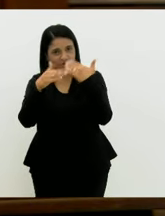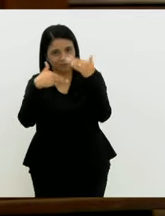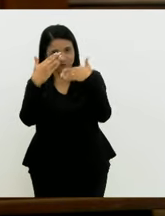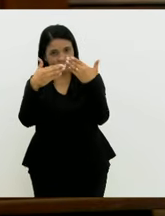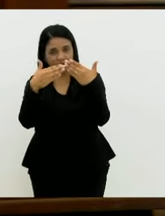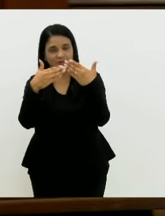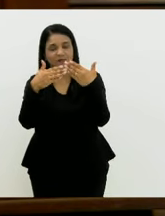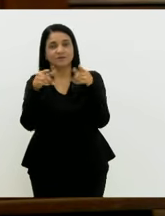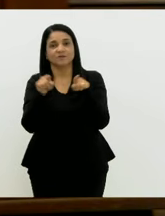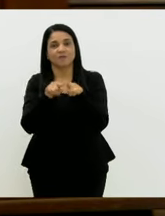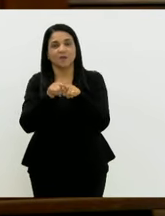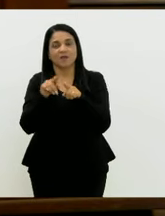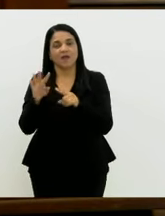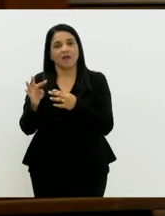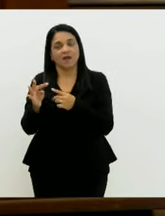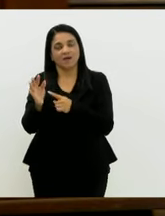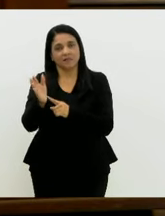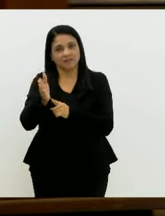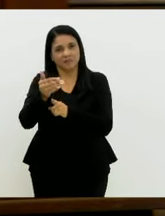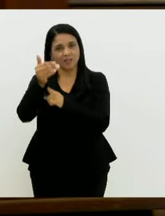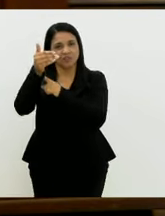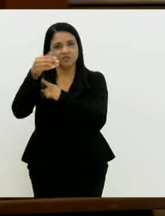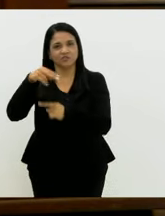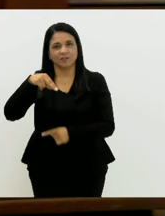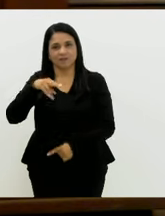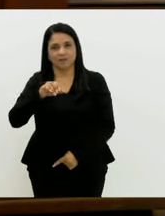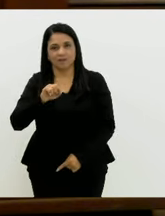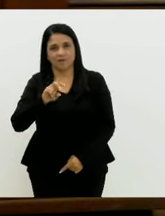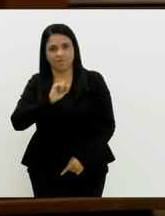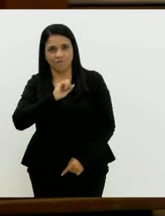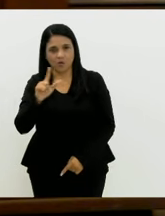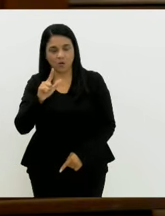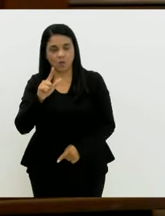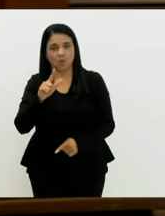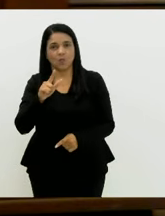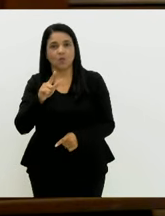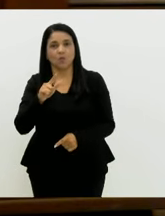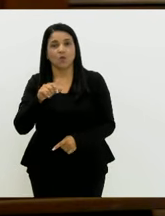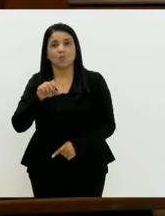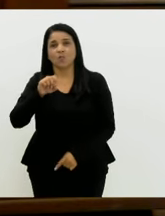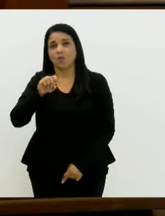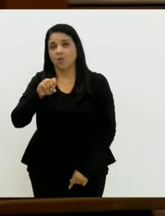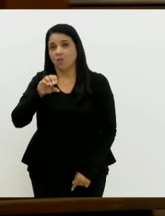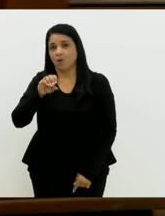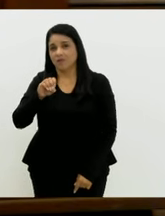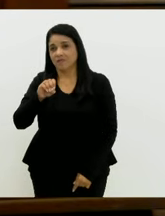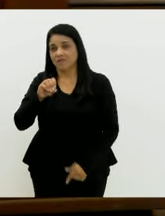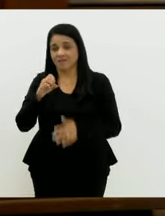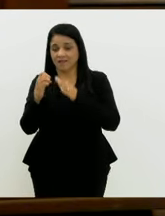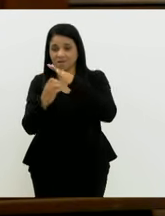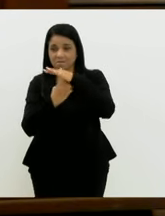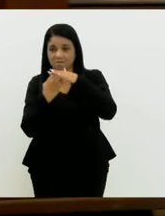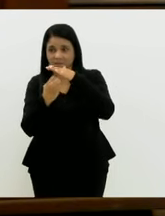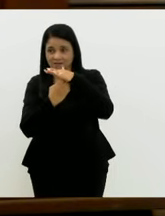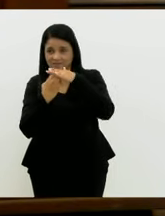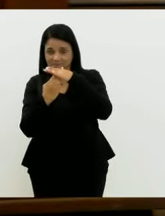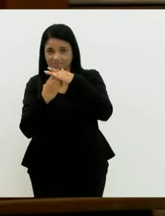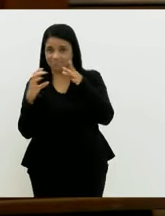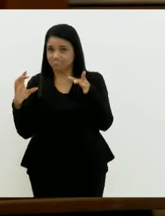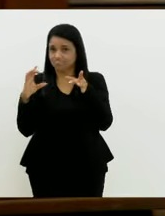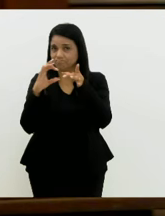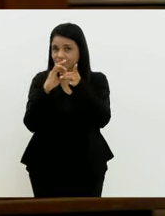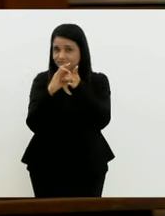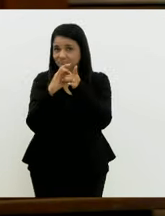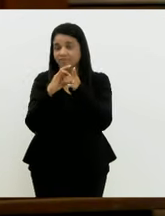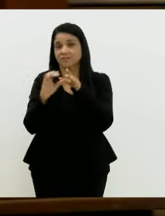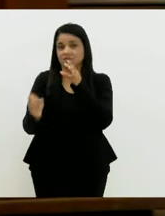cluster tecnológico naval, que é formado por mais de 80 empresas e foi fundado por